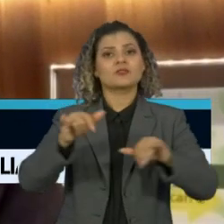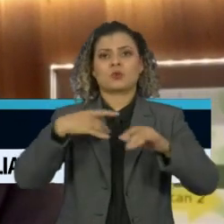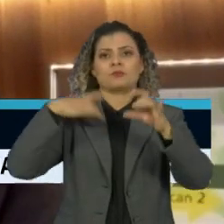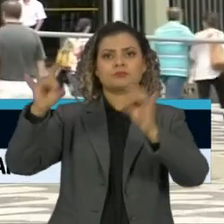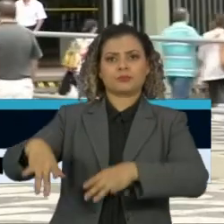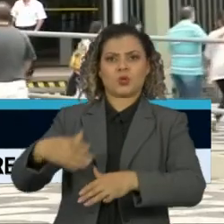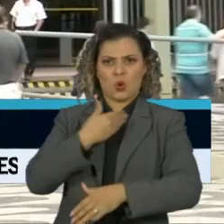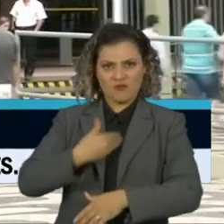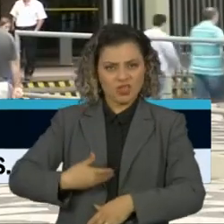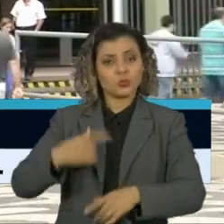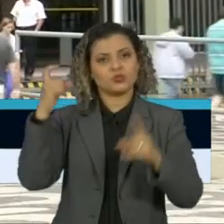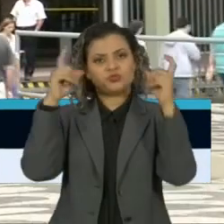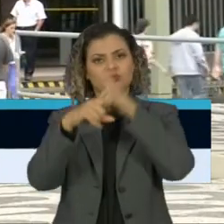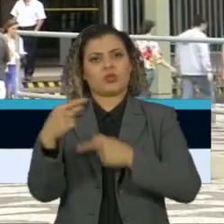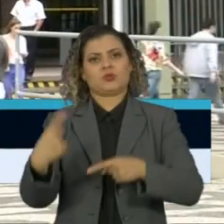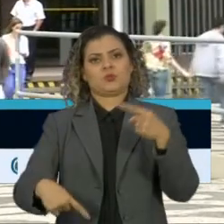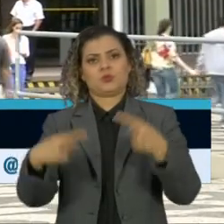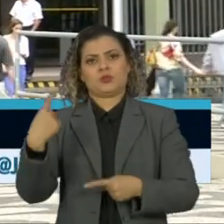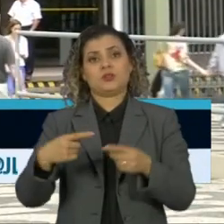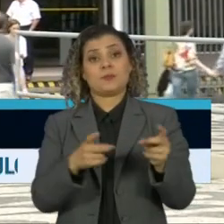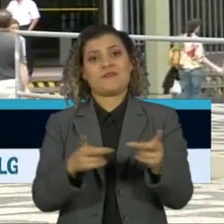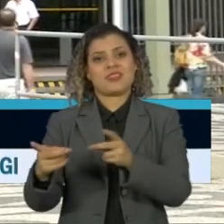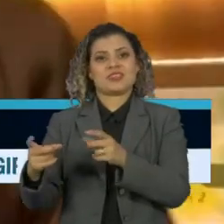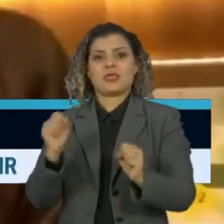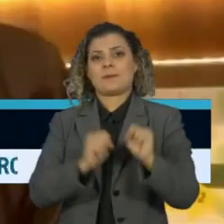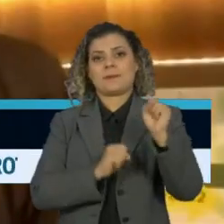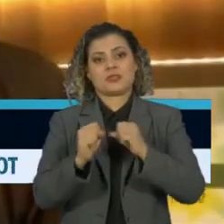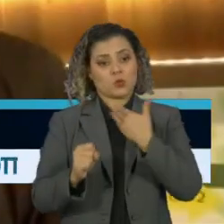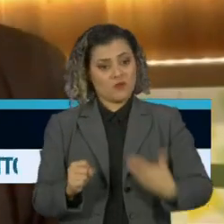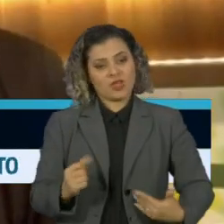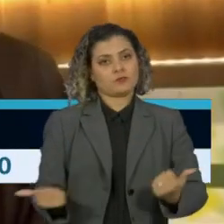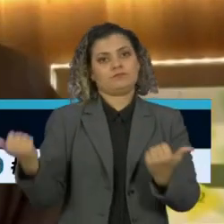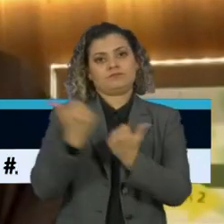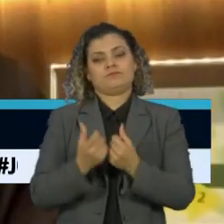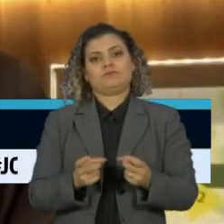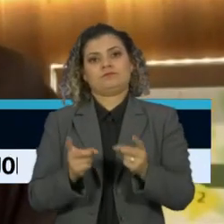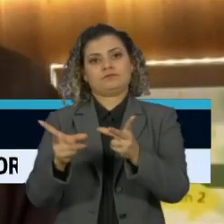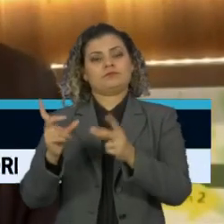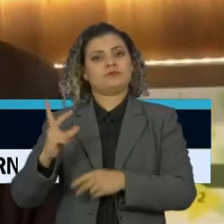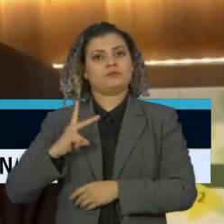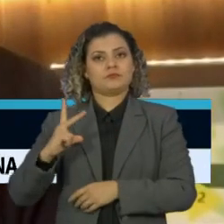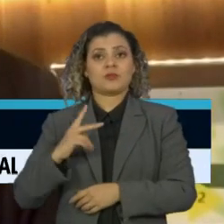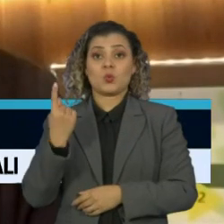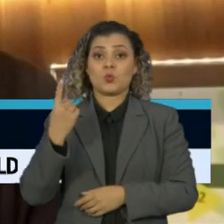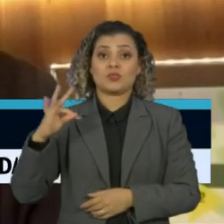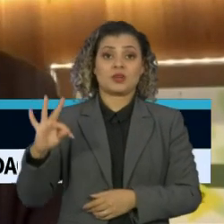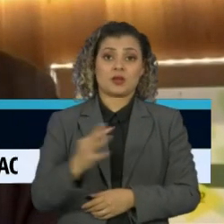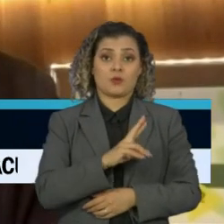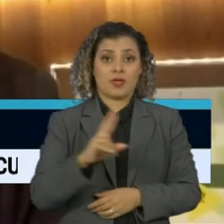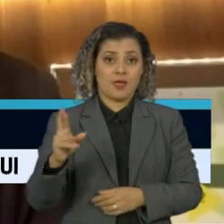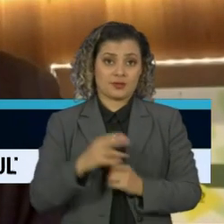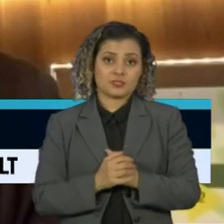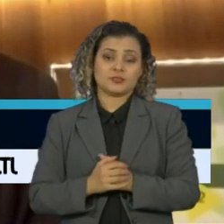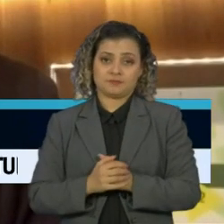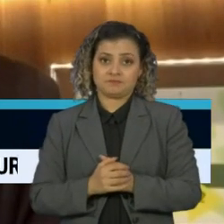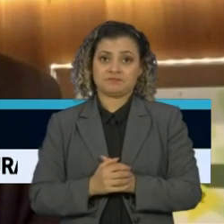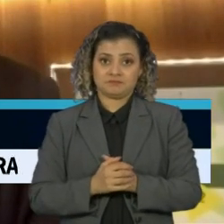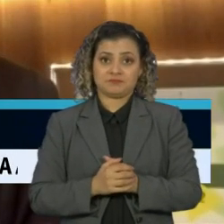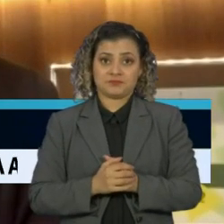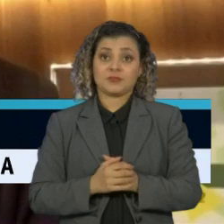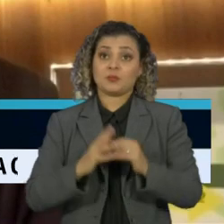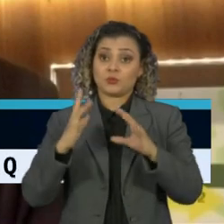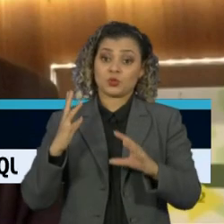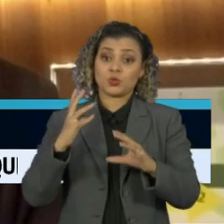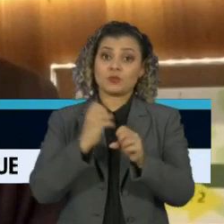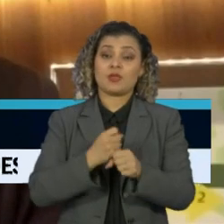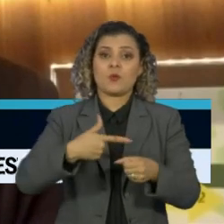alegando dificuldade política para vender estatais. As nossas empresas valem 1 trilhão de reais. Computando aí